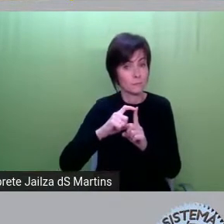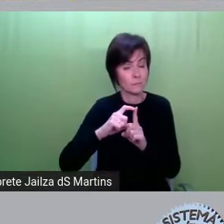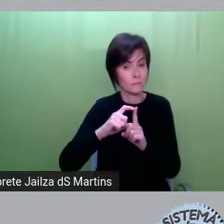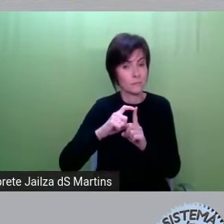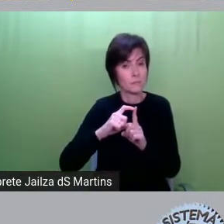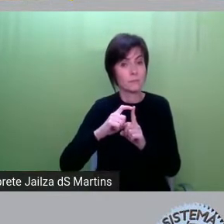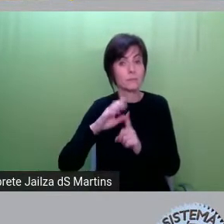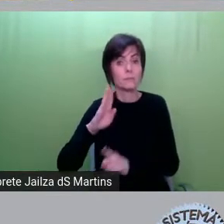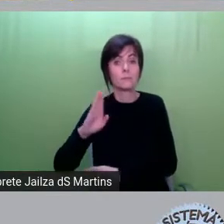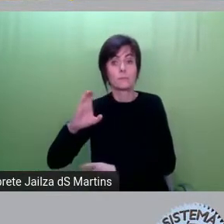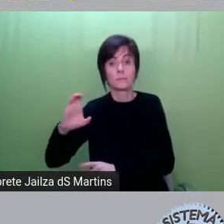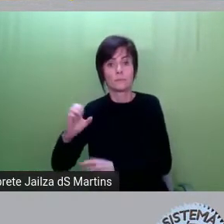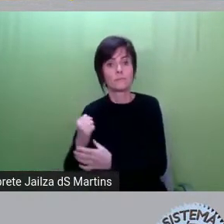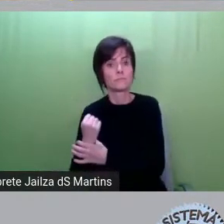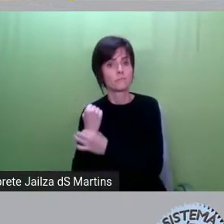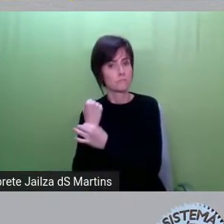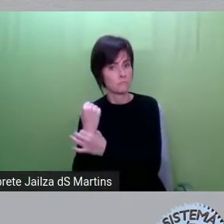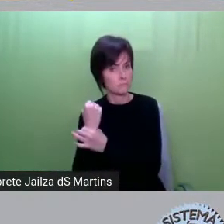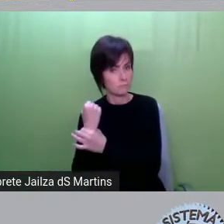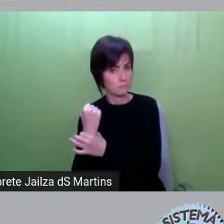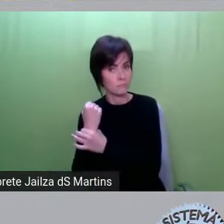e o Banco Central garante